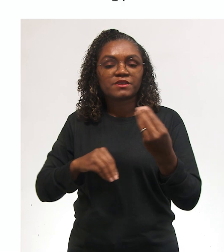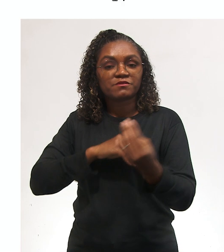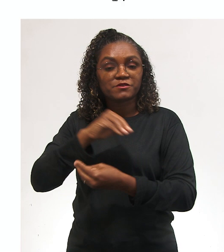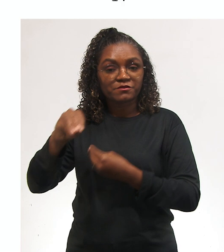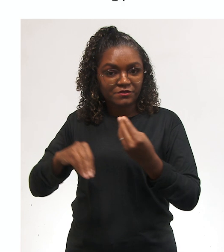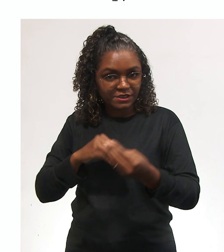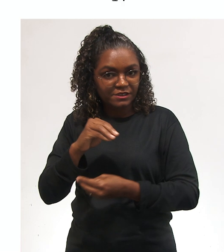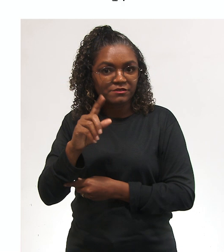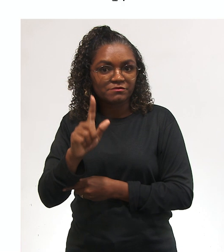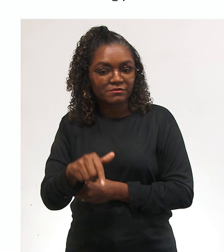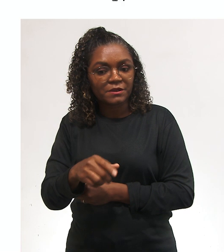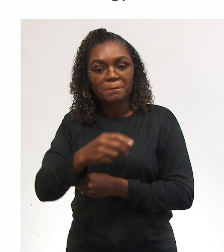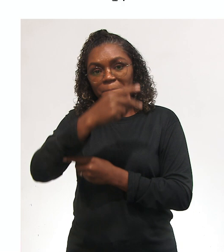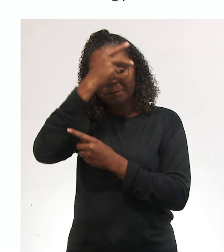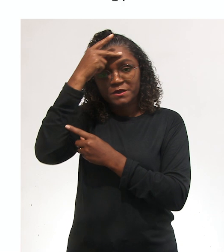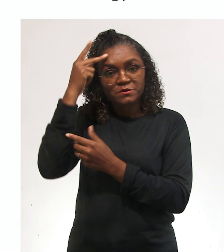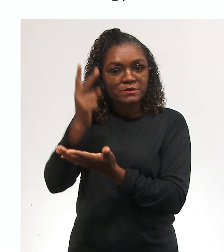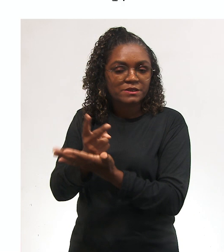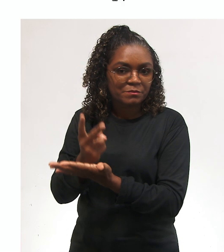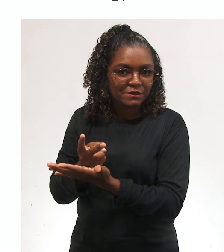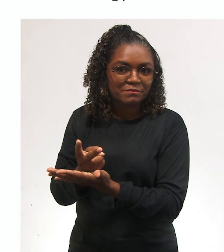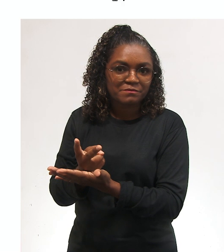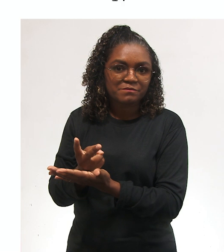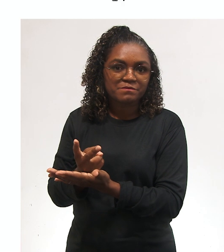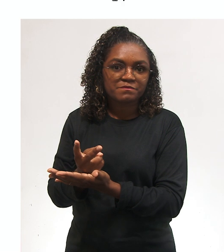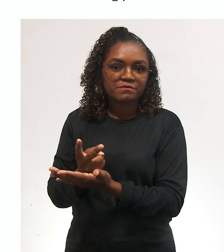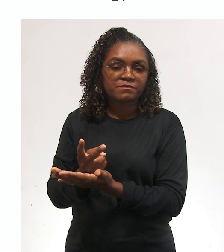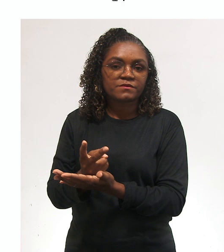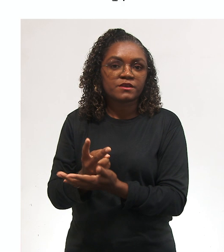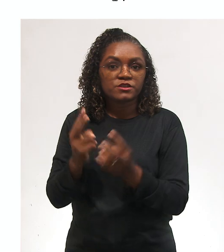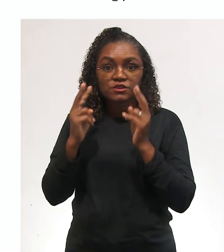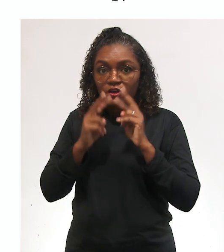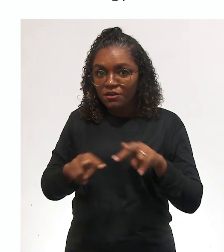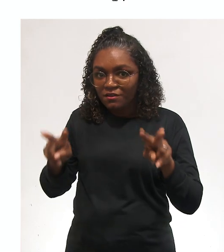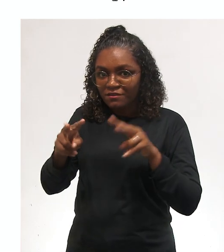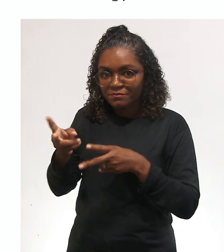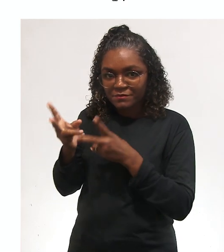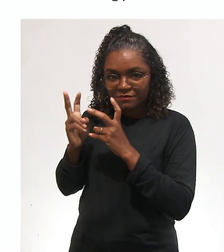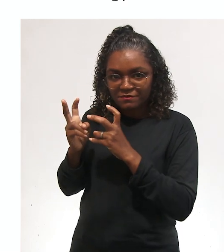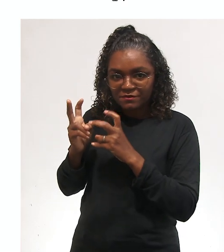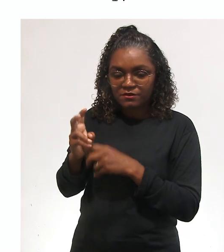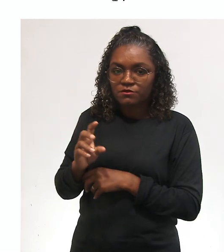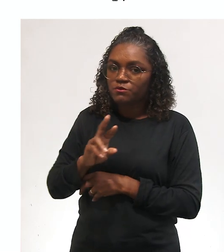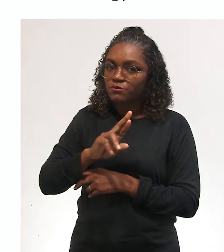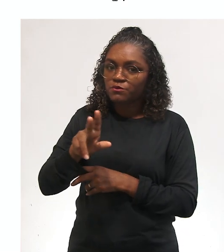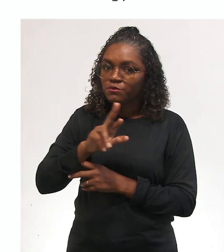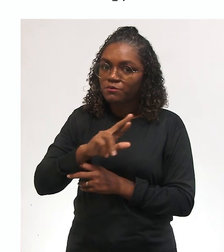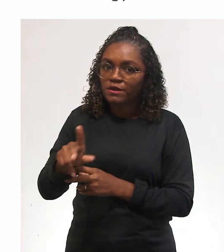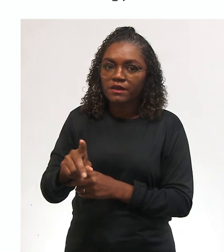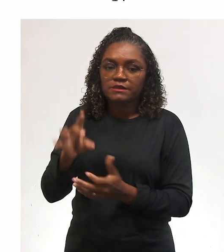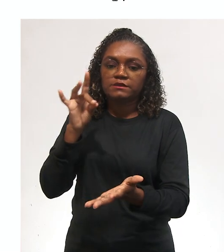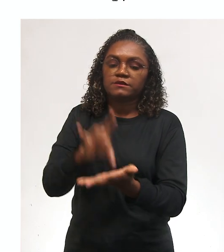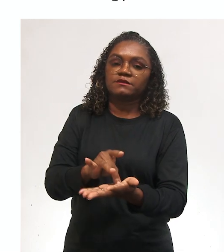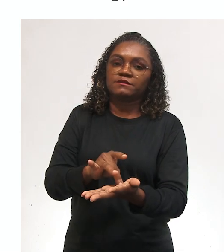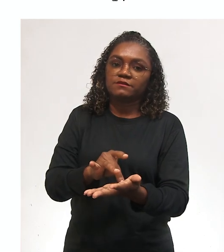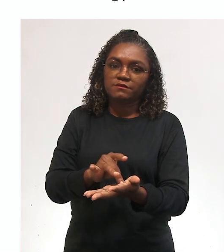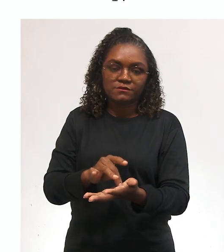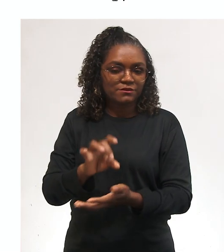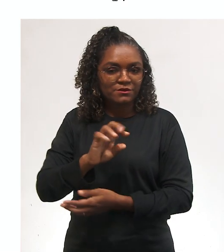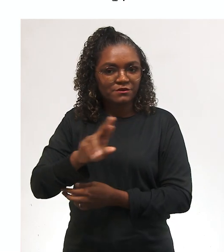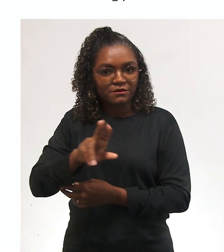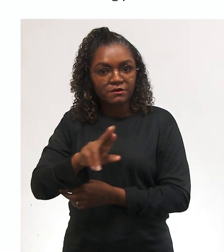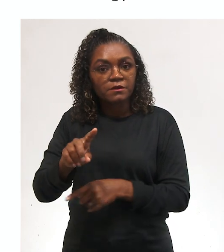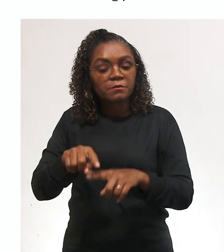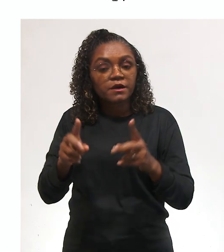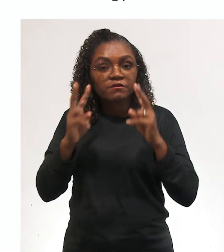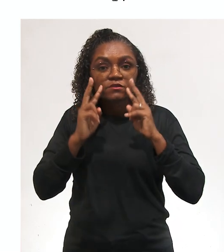3 estão envolvendo pessoas. Talvez Só visualmente, tá, gente? Não estou dizendo aqui que é